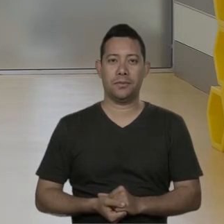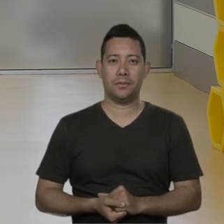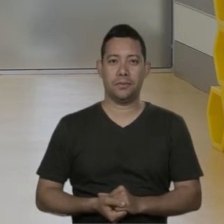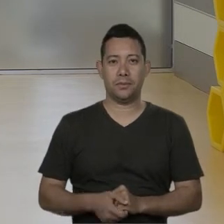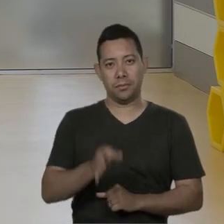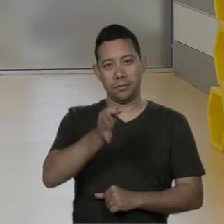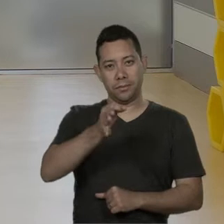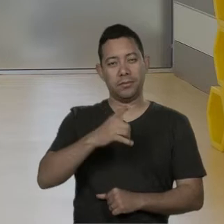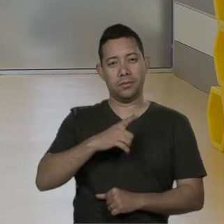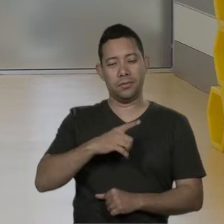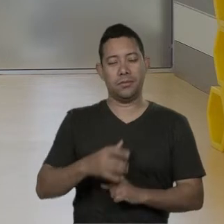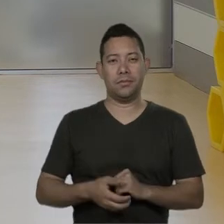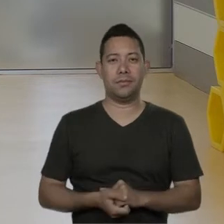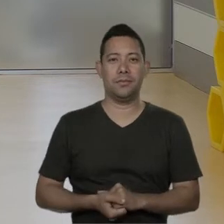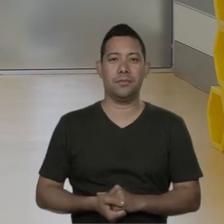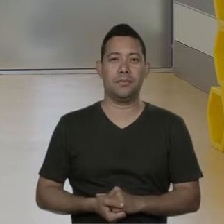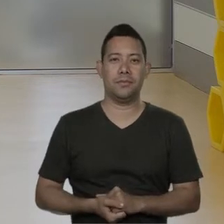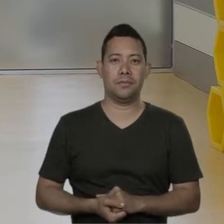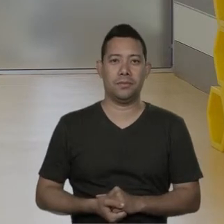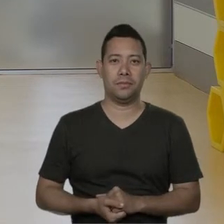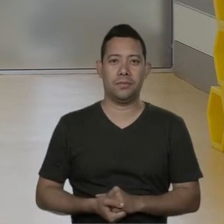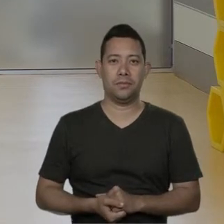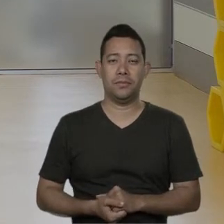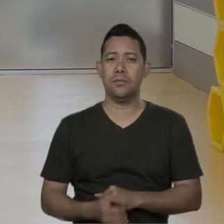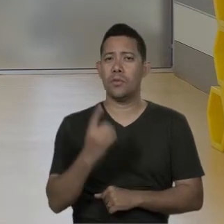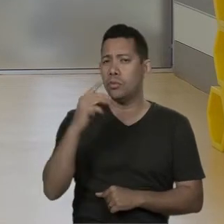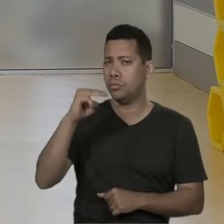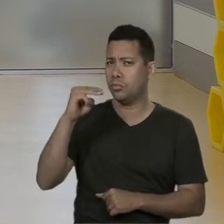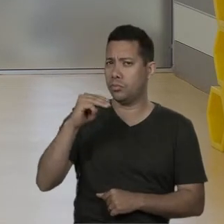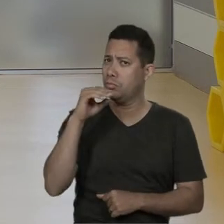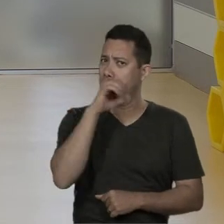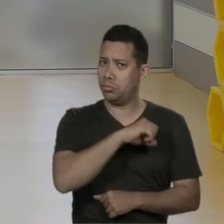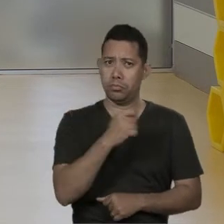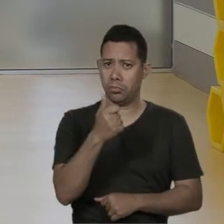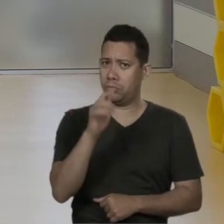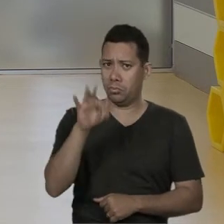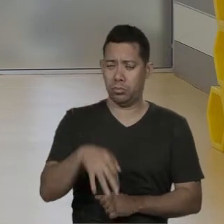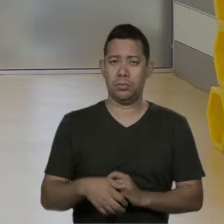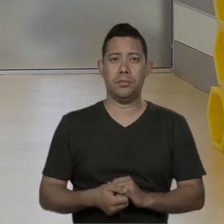Isso aí. Mais um minuto.